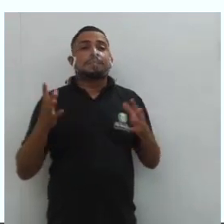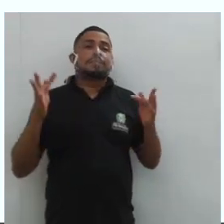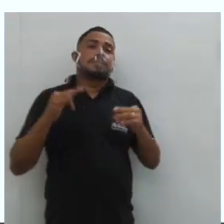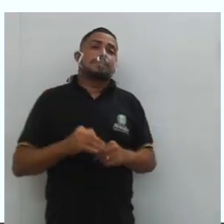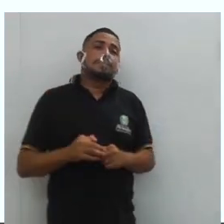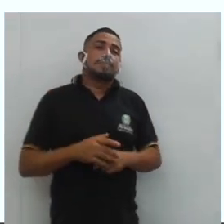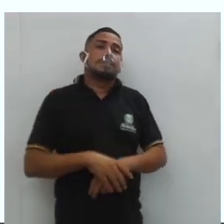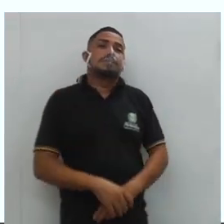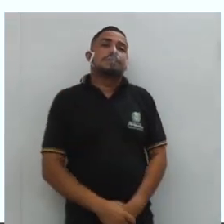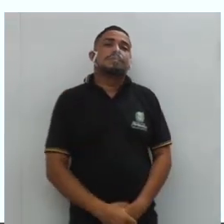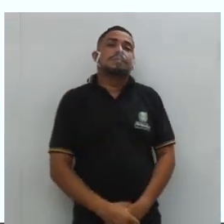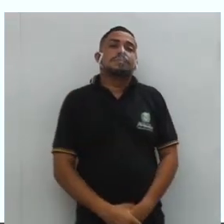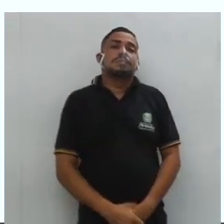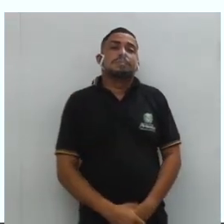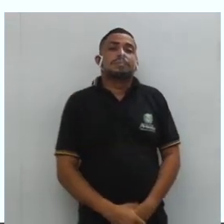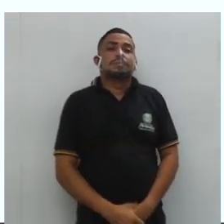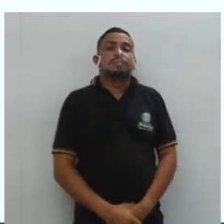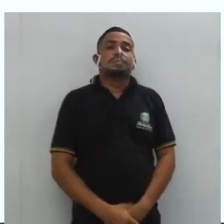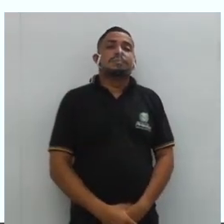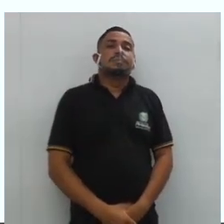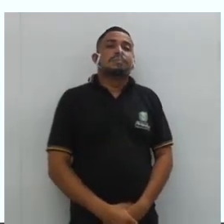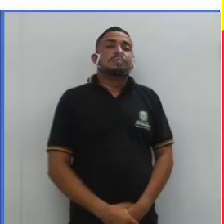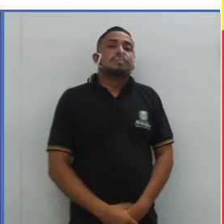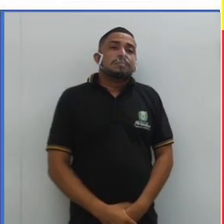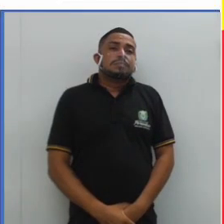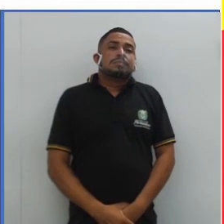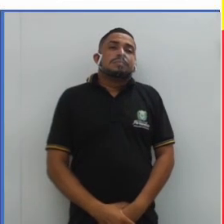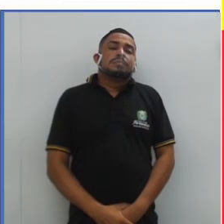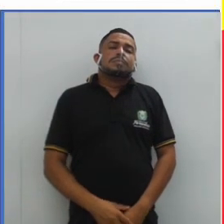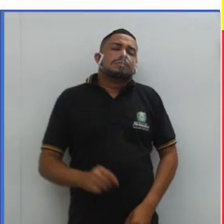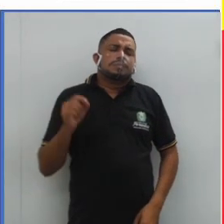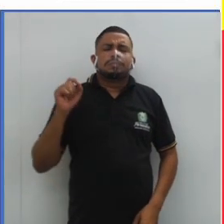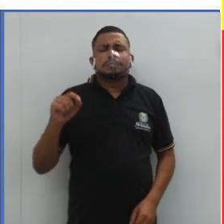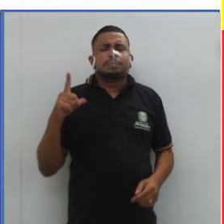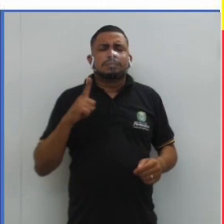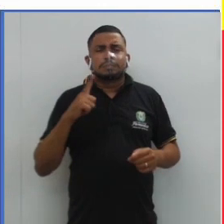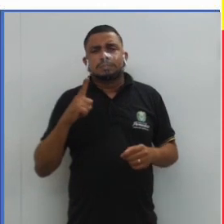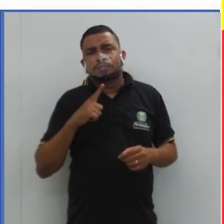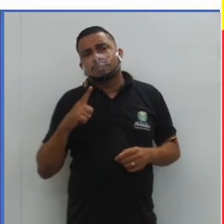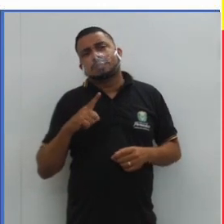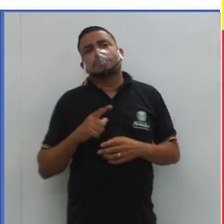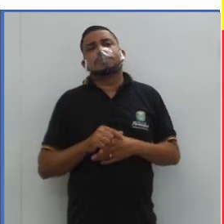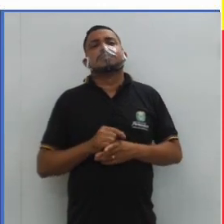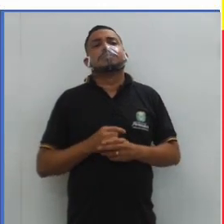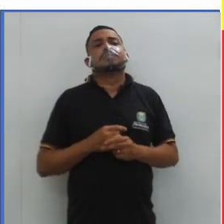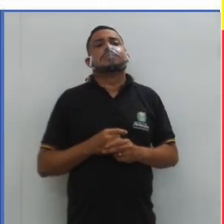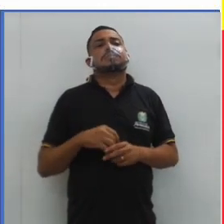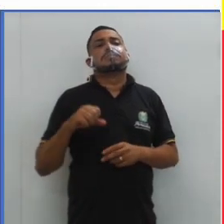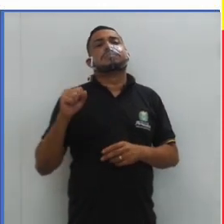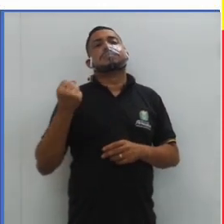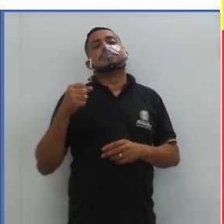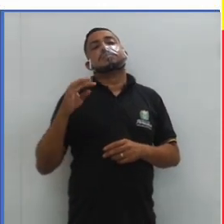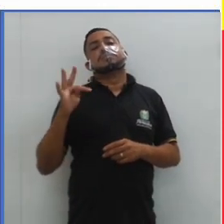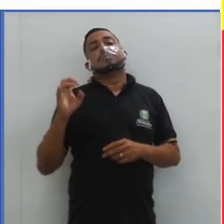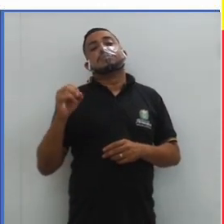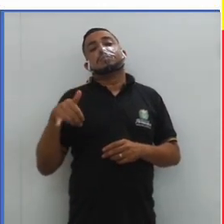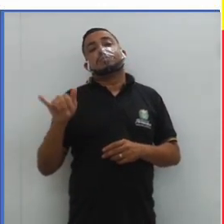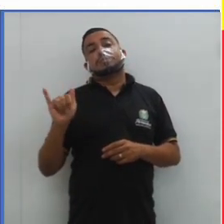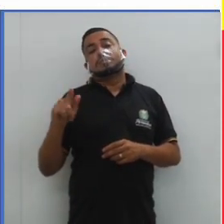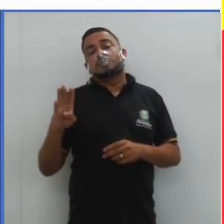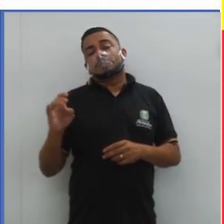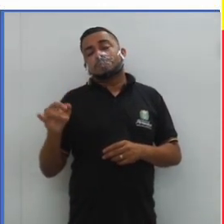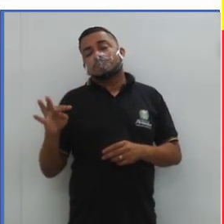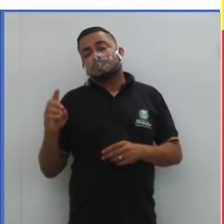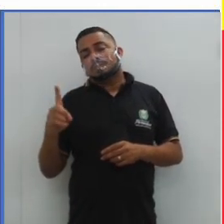sua forma final. É a partir da edição. O que seria o storyboard? Né? A gente falou um pouquinho